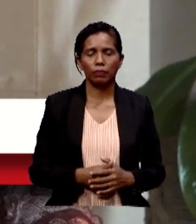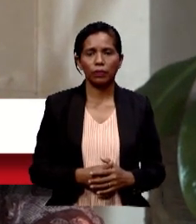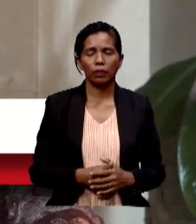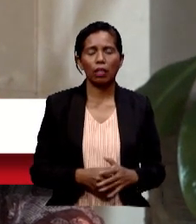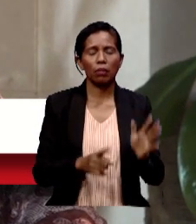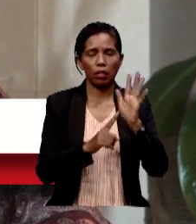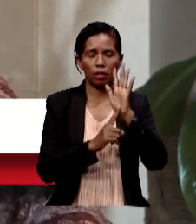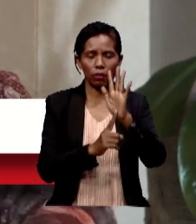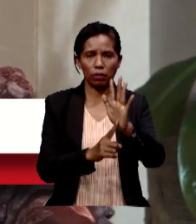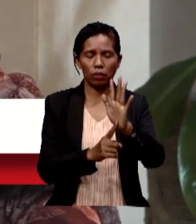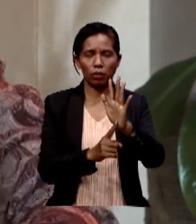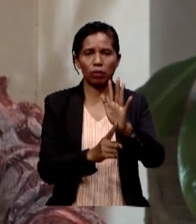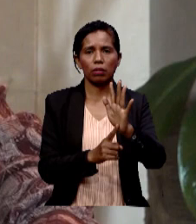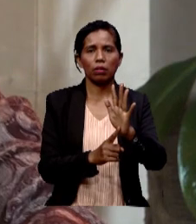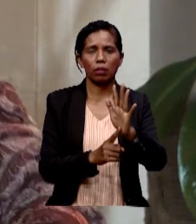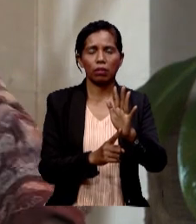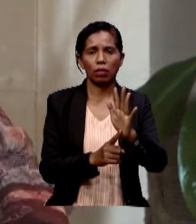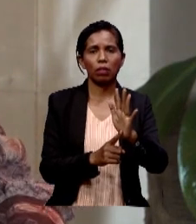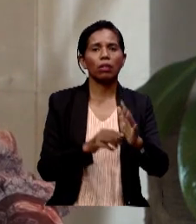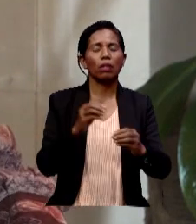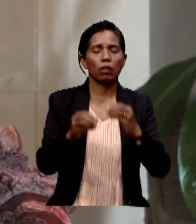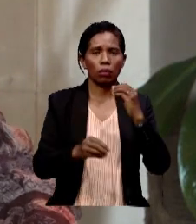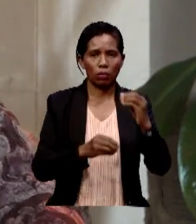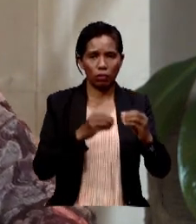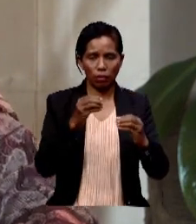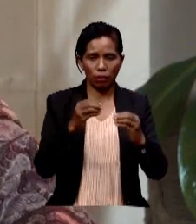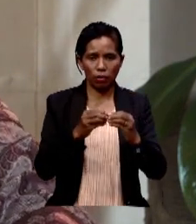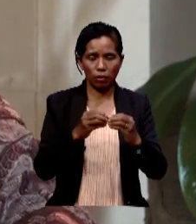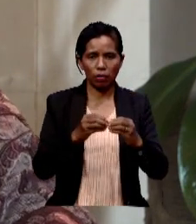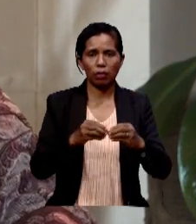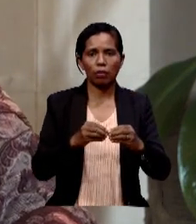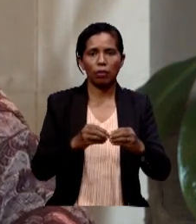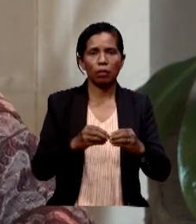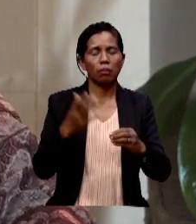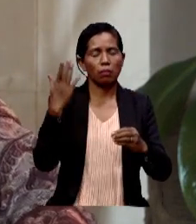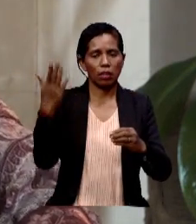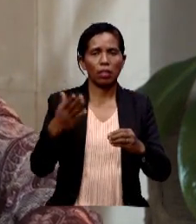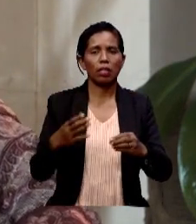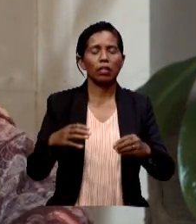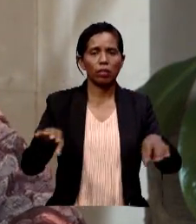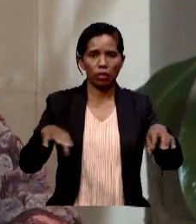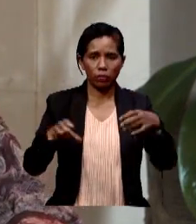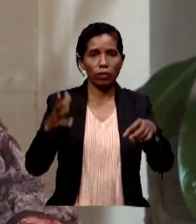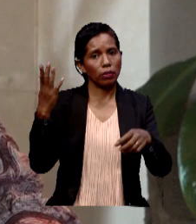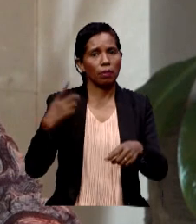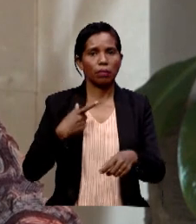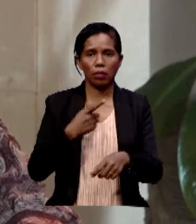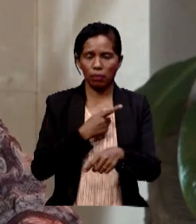partilha e informa kona ba funcionamento Parlamento Nasional nian.